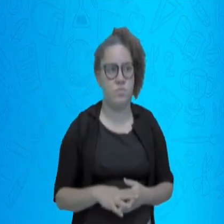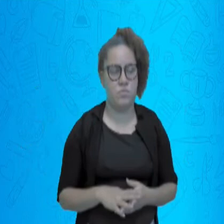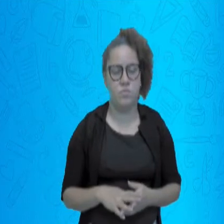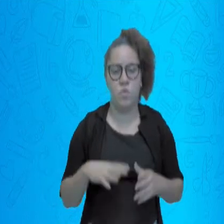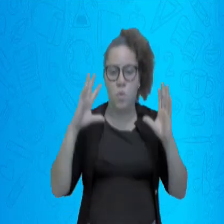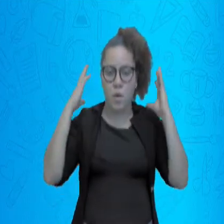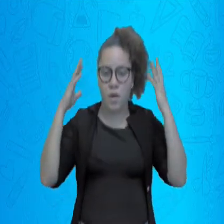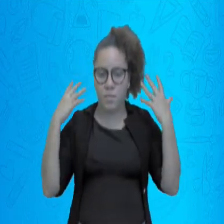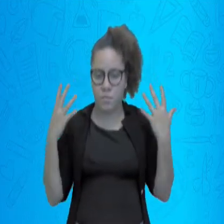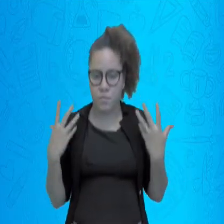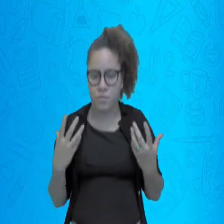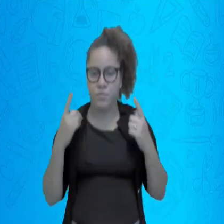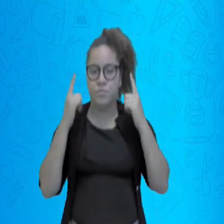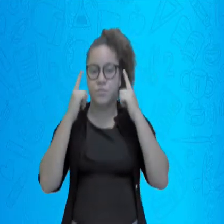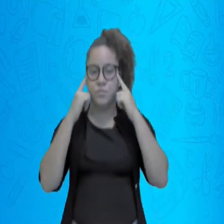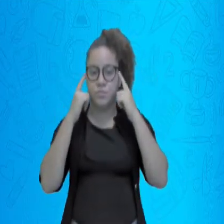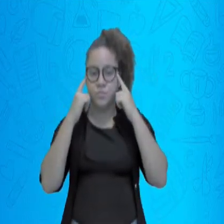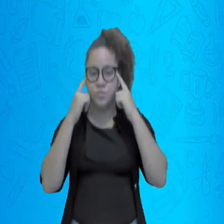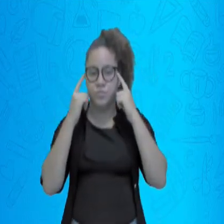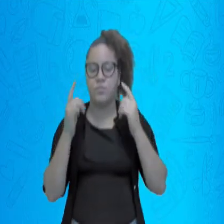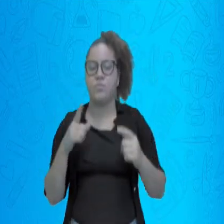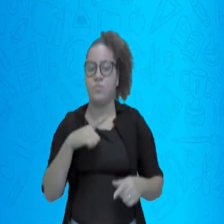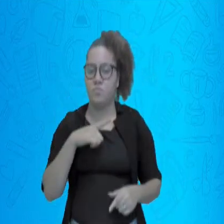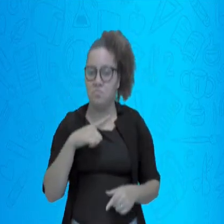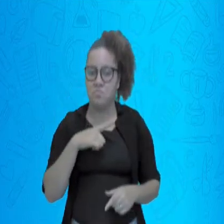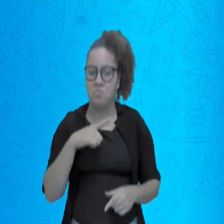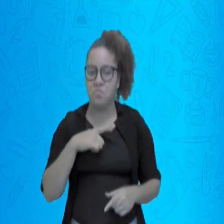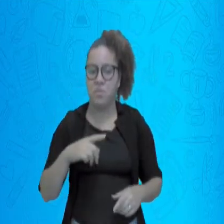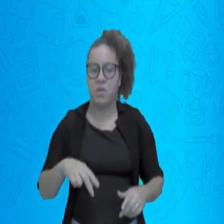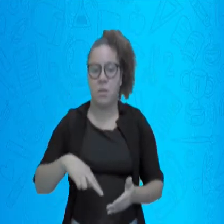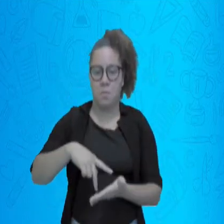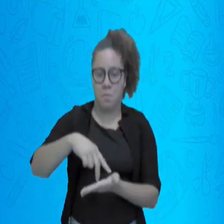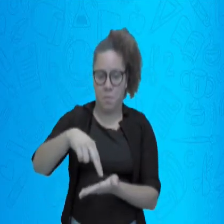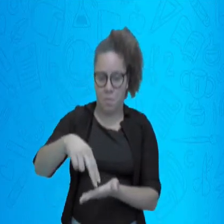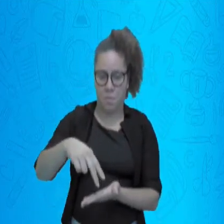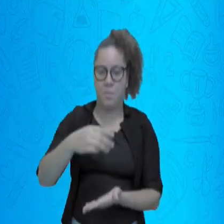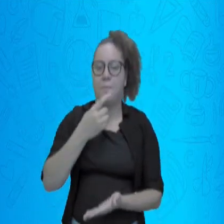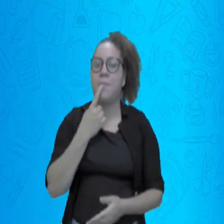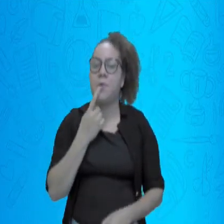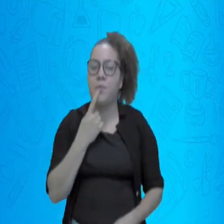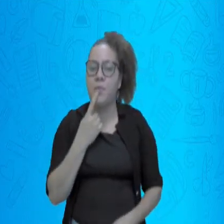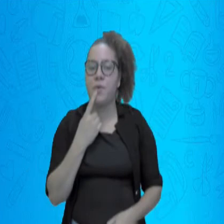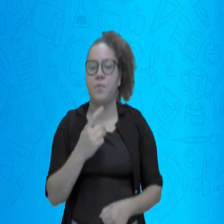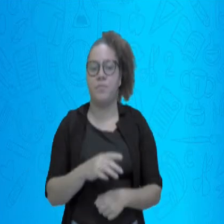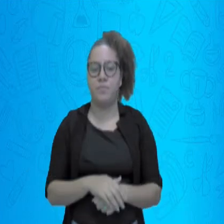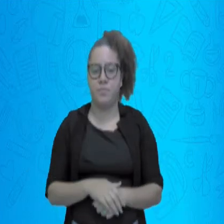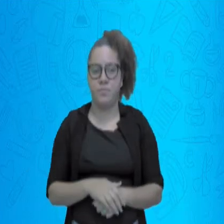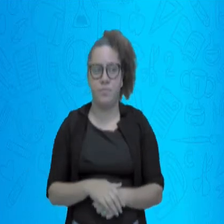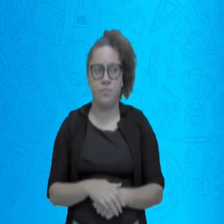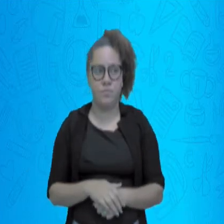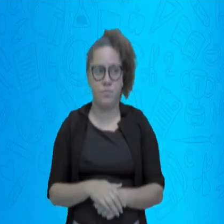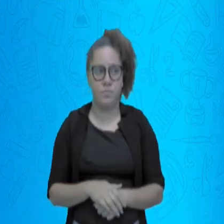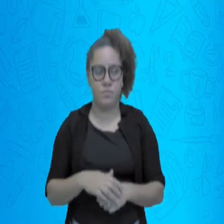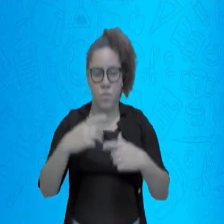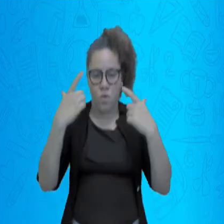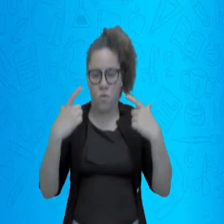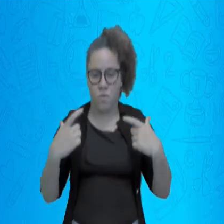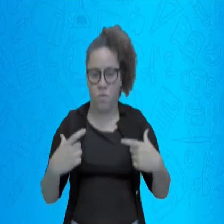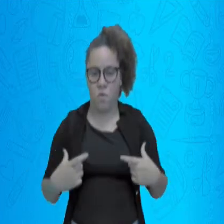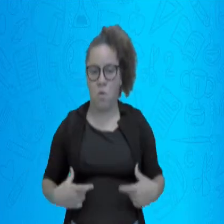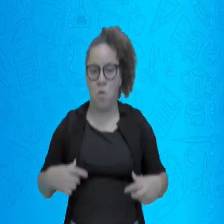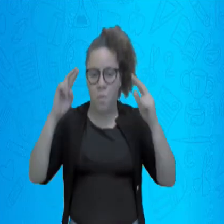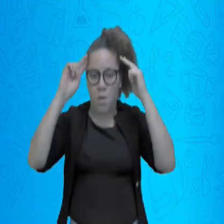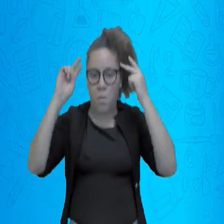cabelo, olhos, a gente tem pernas, a gente tem boca, a gente tem um formato